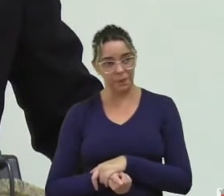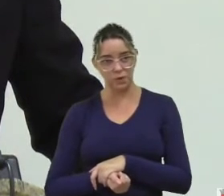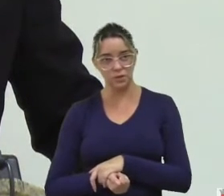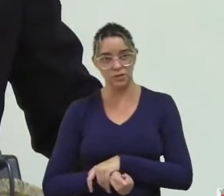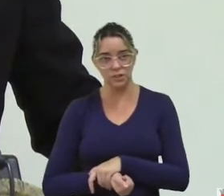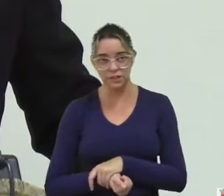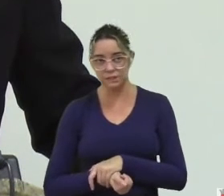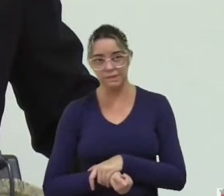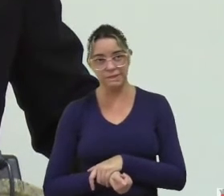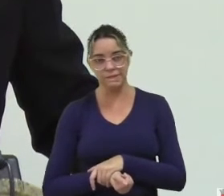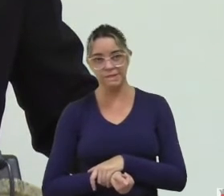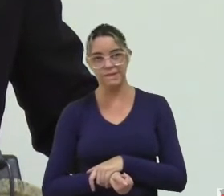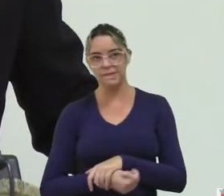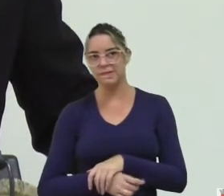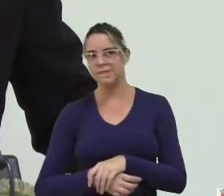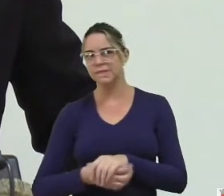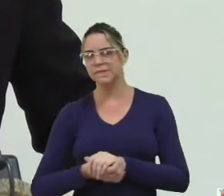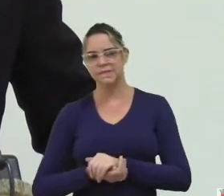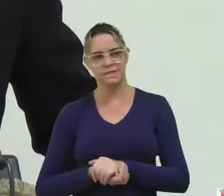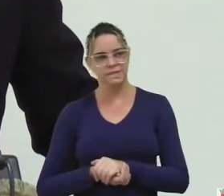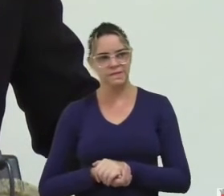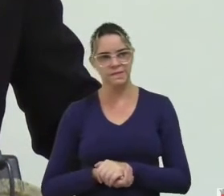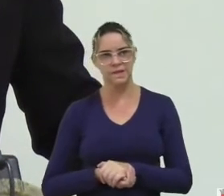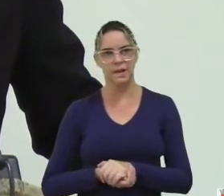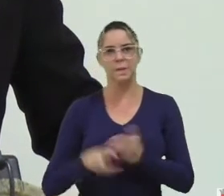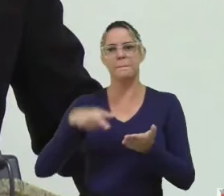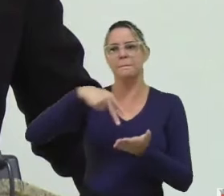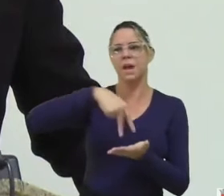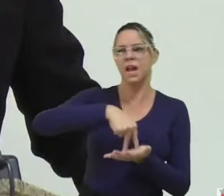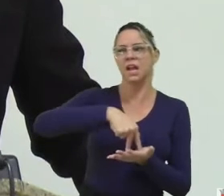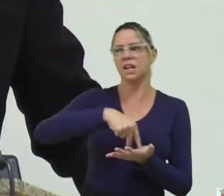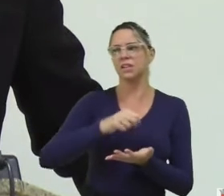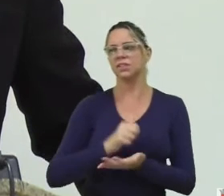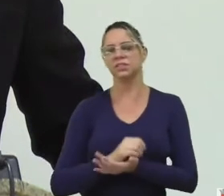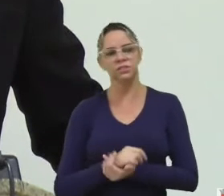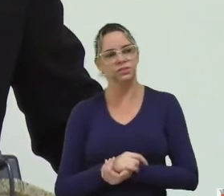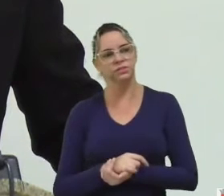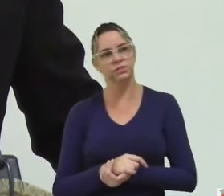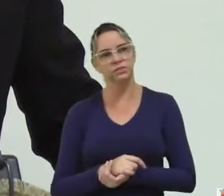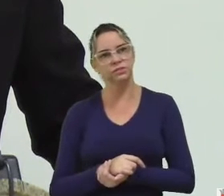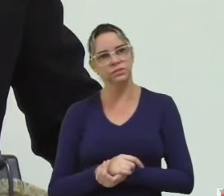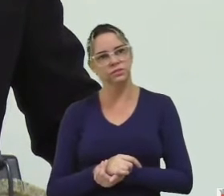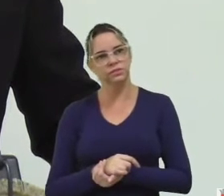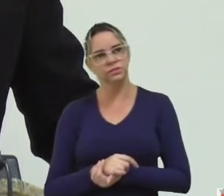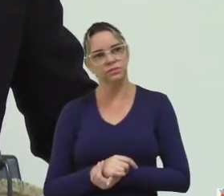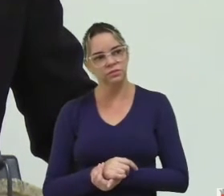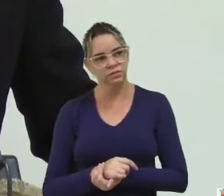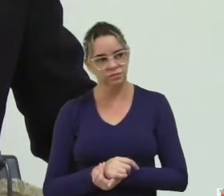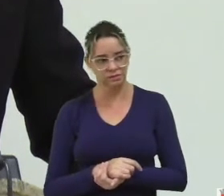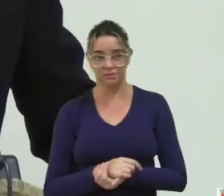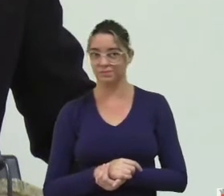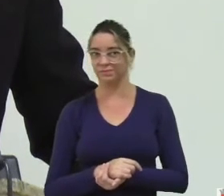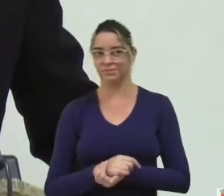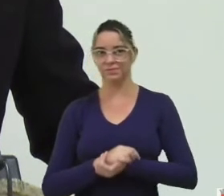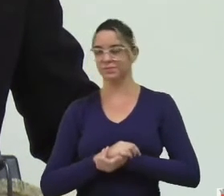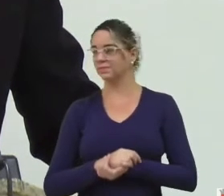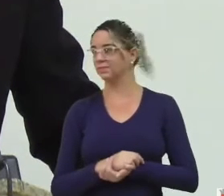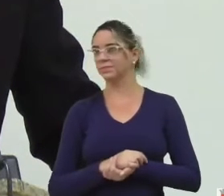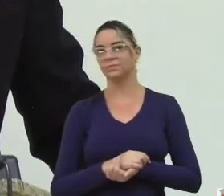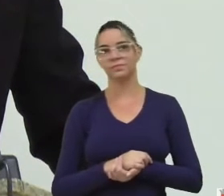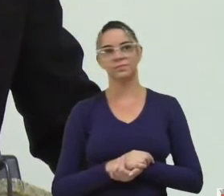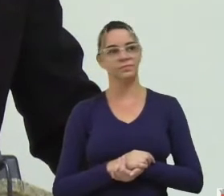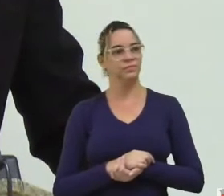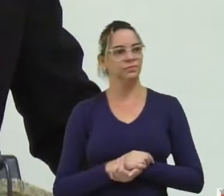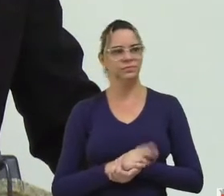vindo lotado, as crianças do pré tendo que vir em pé. Deus livre alguma coisa, é criança para todo lado, porque não tem condições nem da